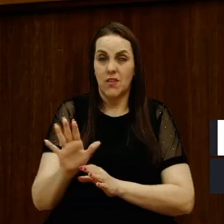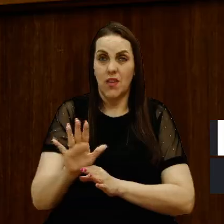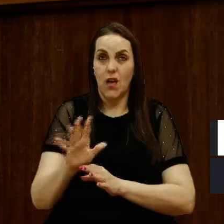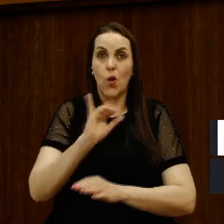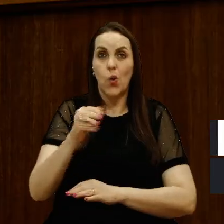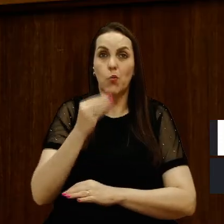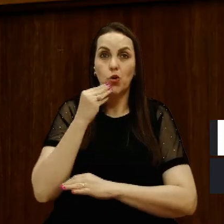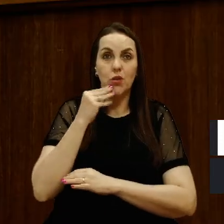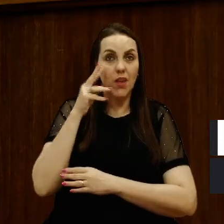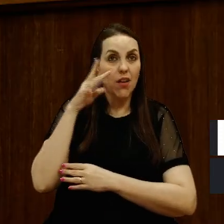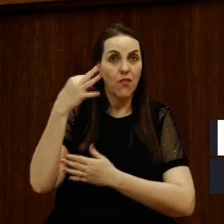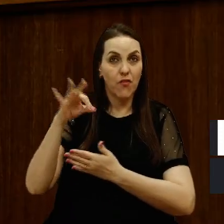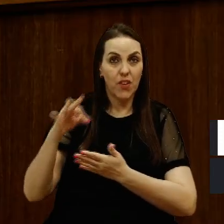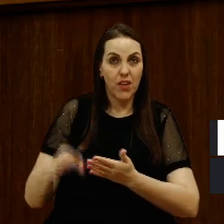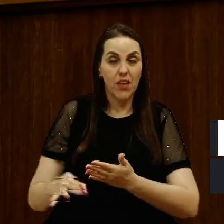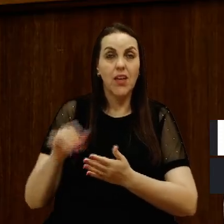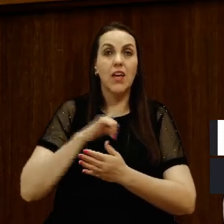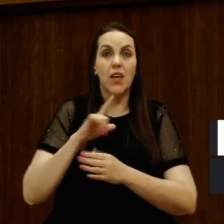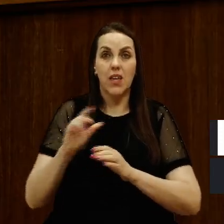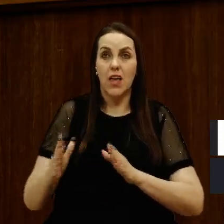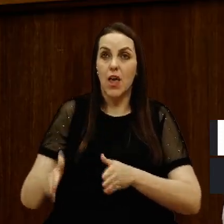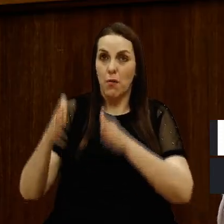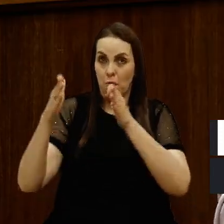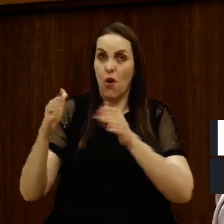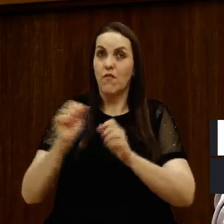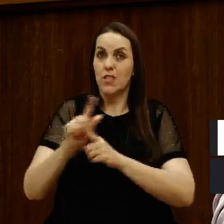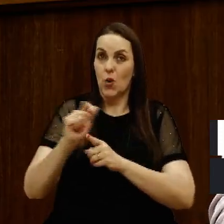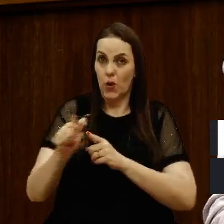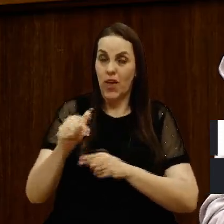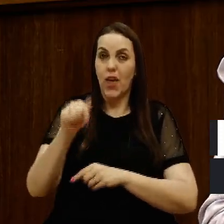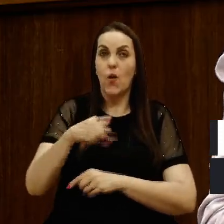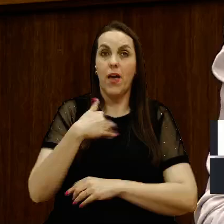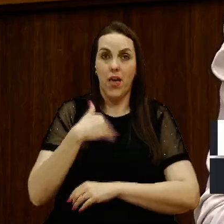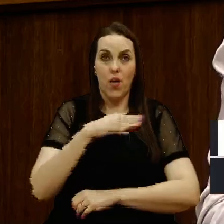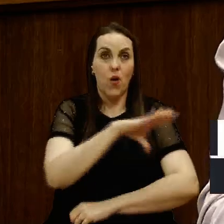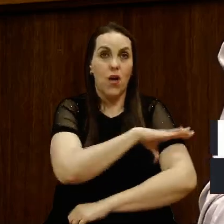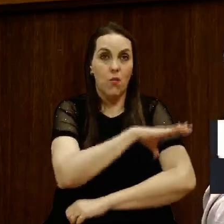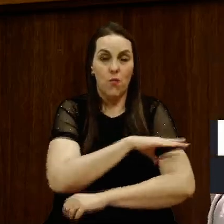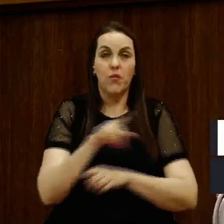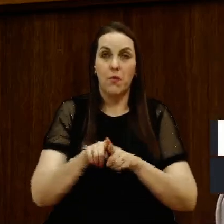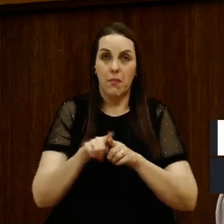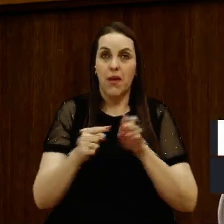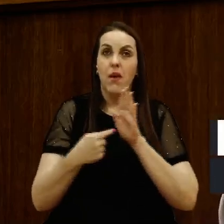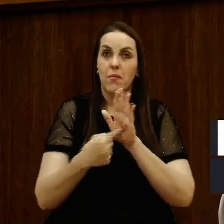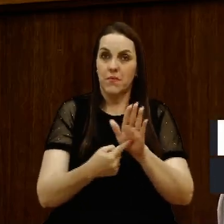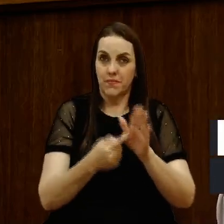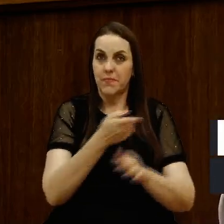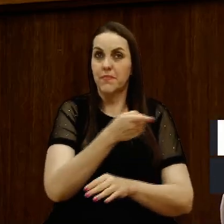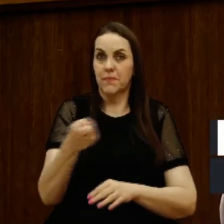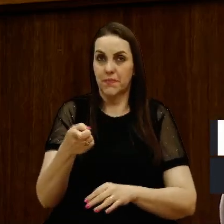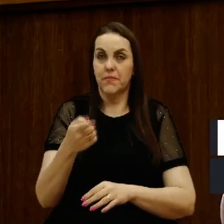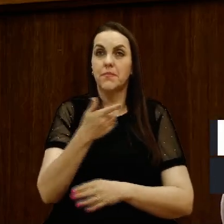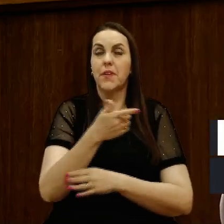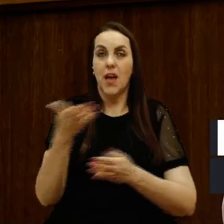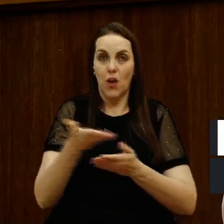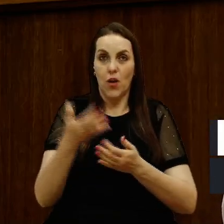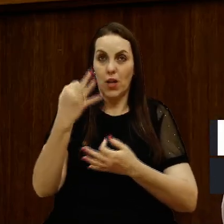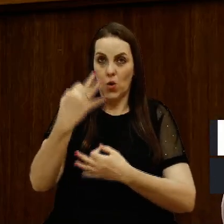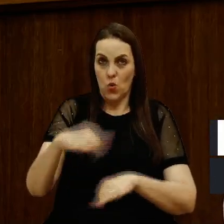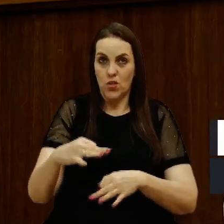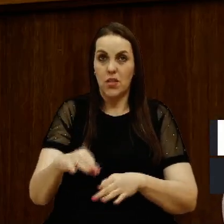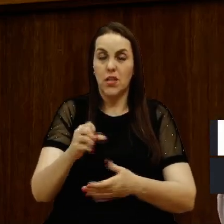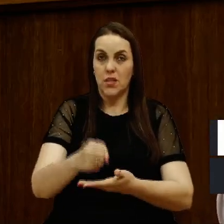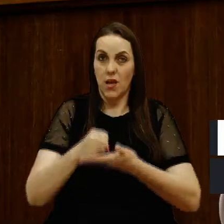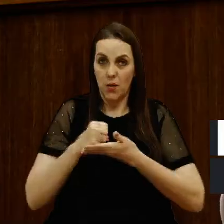verificar as situações dos imóveis alugados do município, tanto eu como o vereador Capitão Ramon apresentamos essa situação e vamos apresentar agora, com certeza, com o apoio do